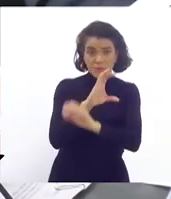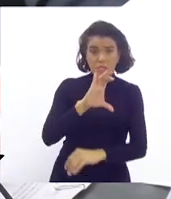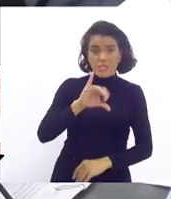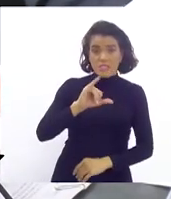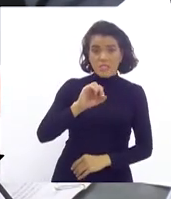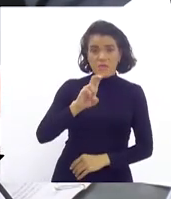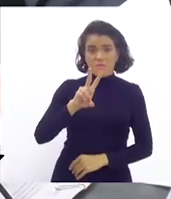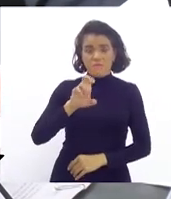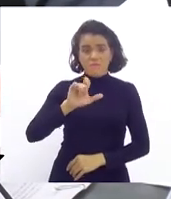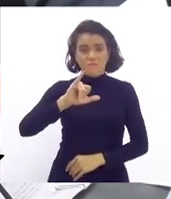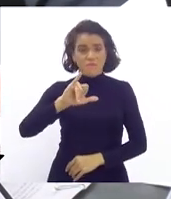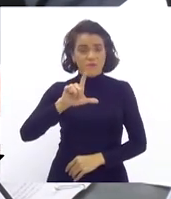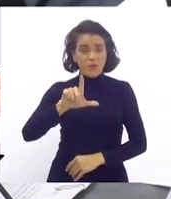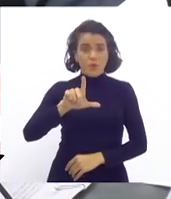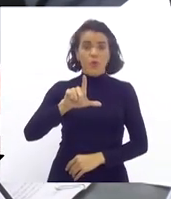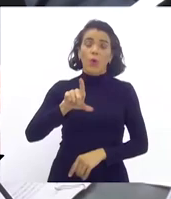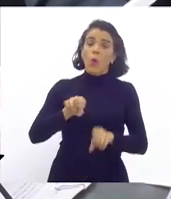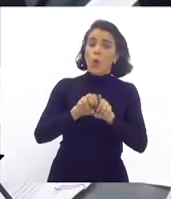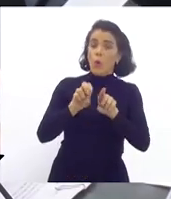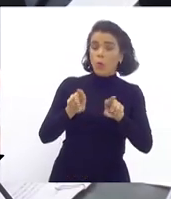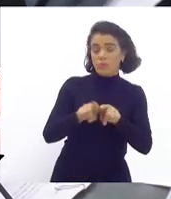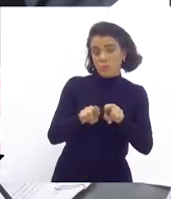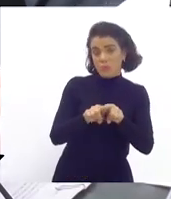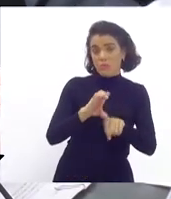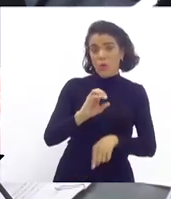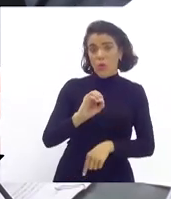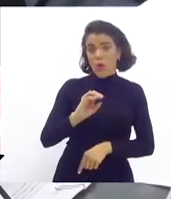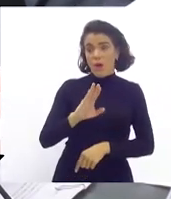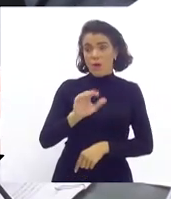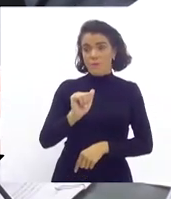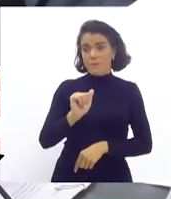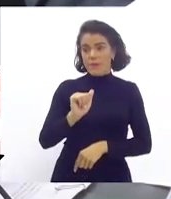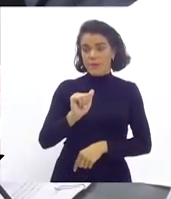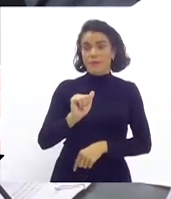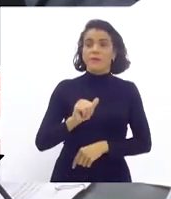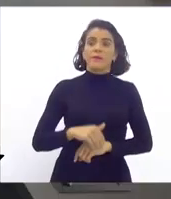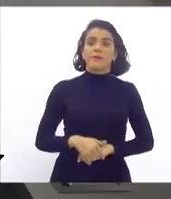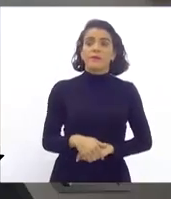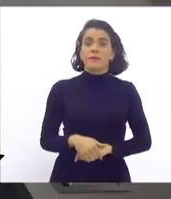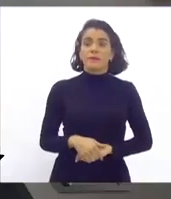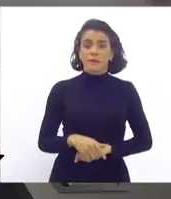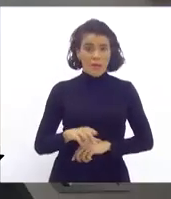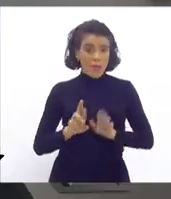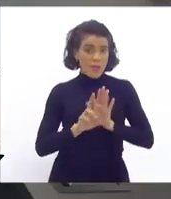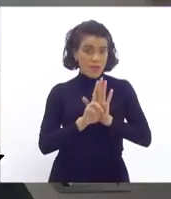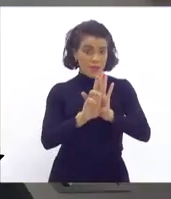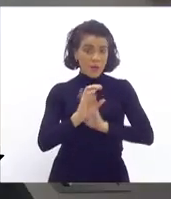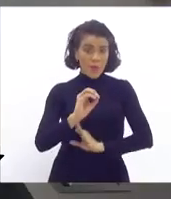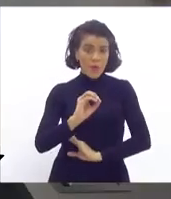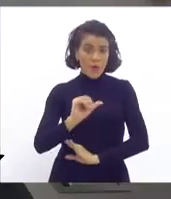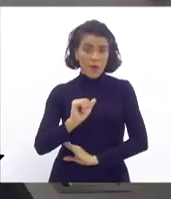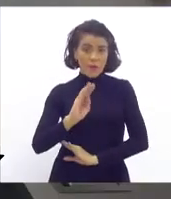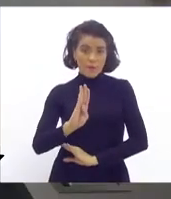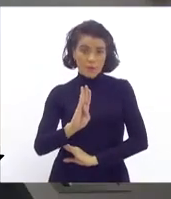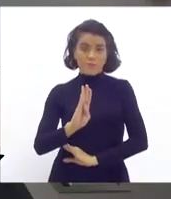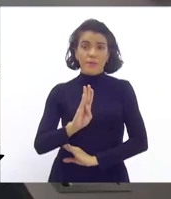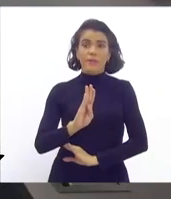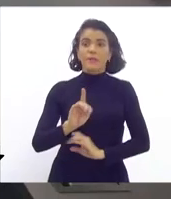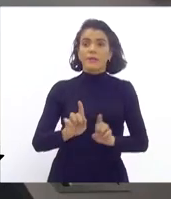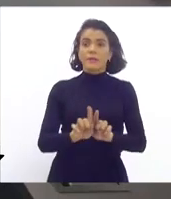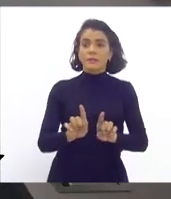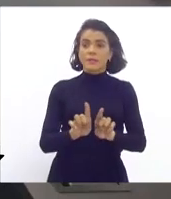representante da OAB algum representante da OAB também comissão de energia e